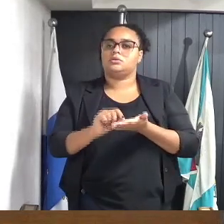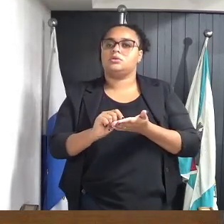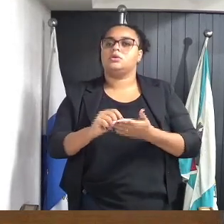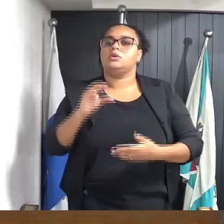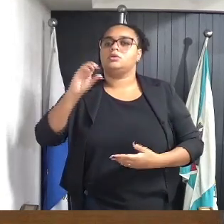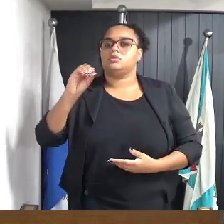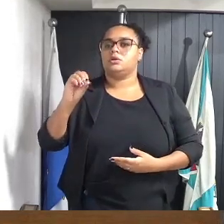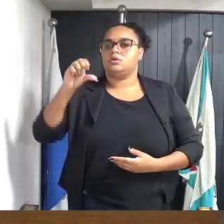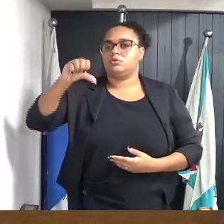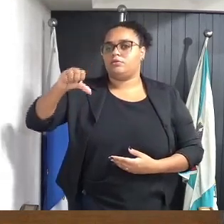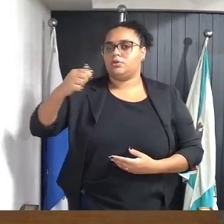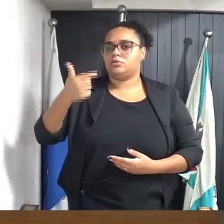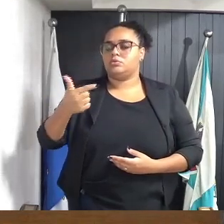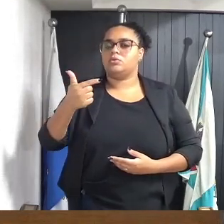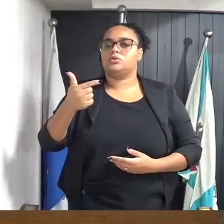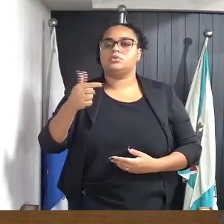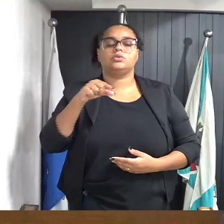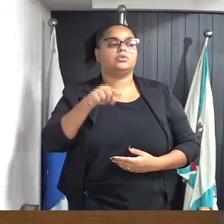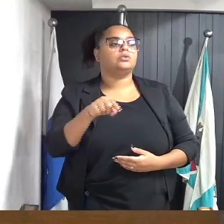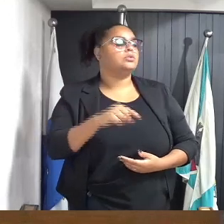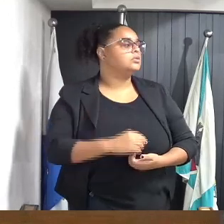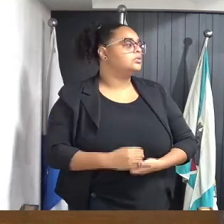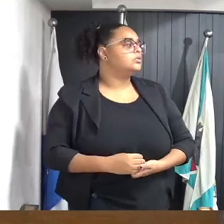número 092 da